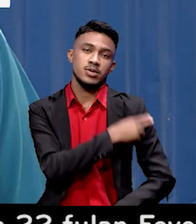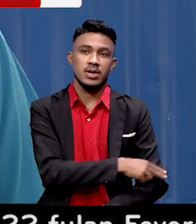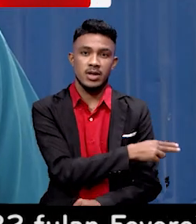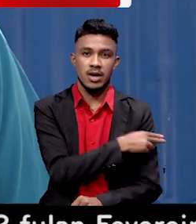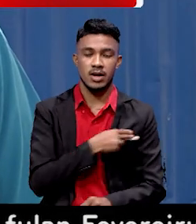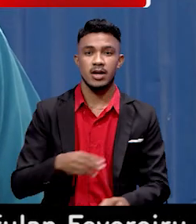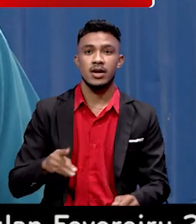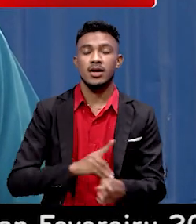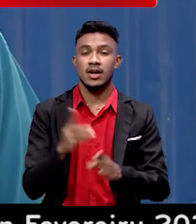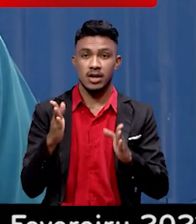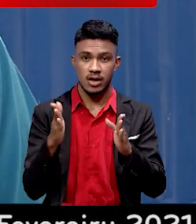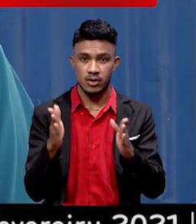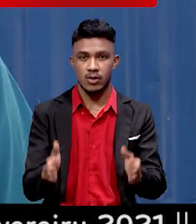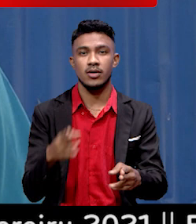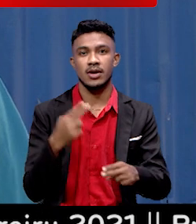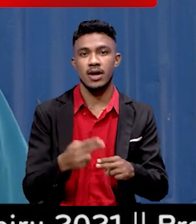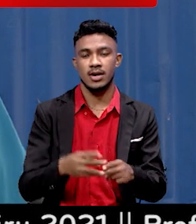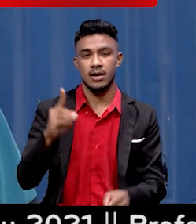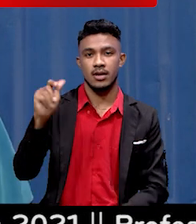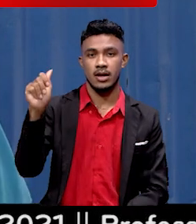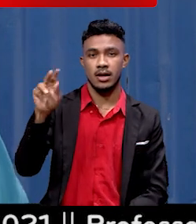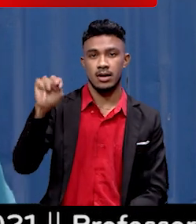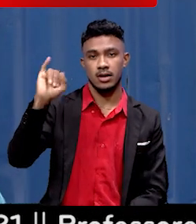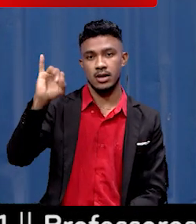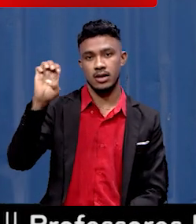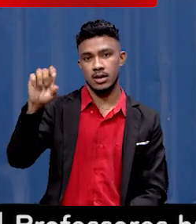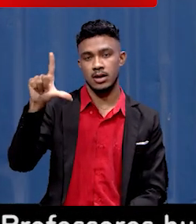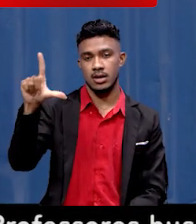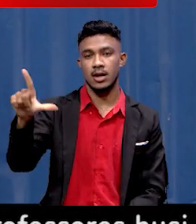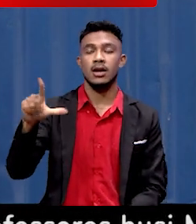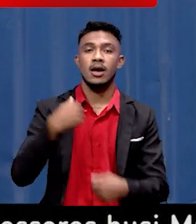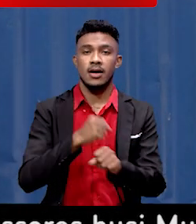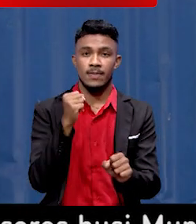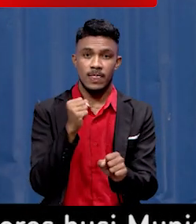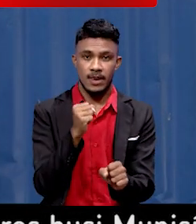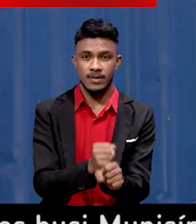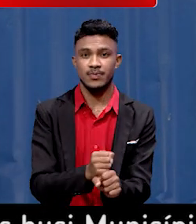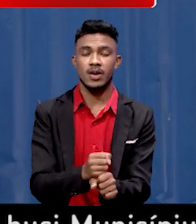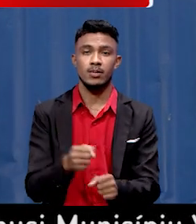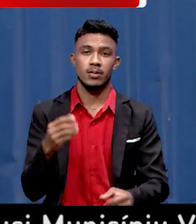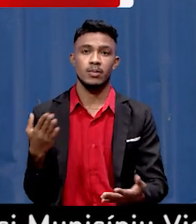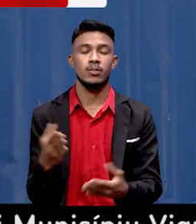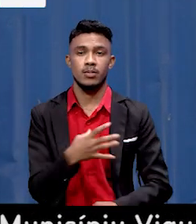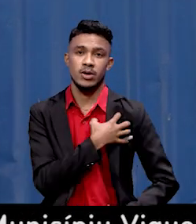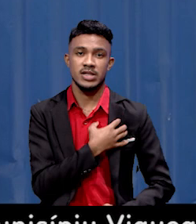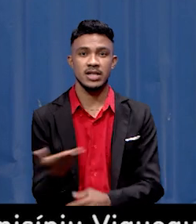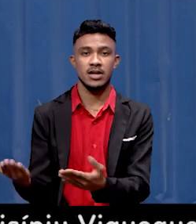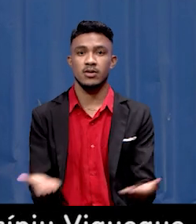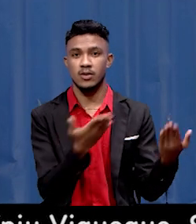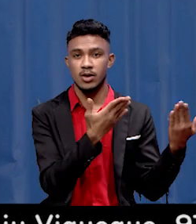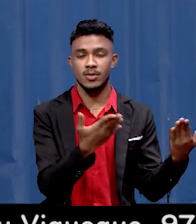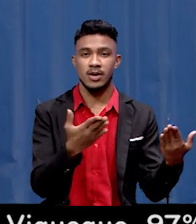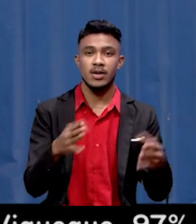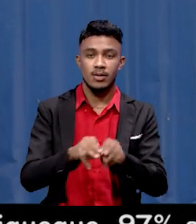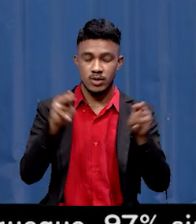Daniel Santos do Carmo, Hactuir Cronologia Katak, afoi halotia agressão físico, polícia sira, lori vítima sira ba quartel polícia município